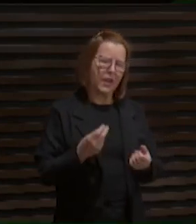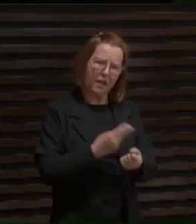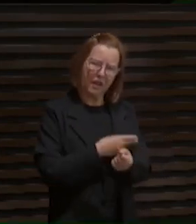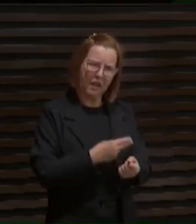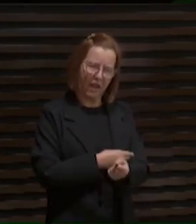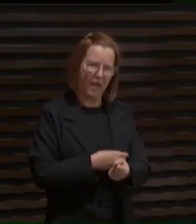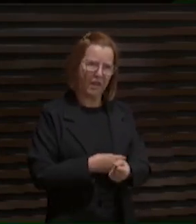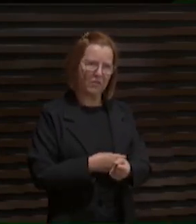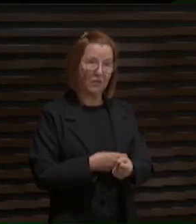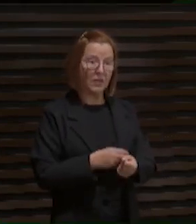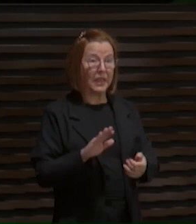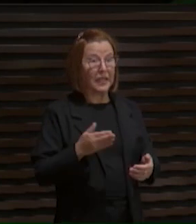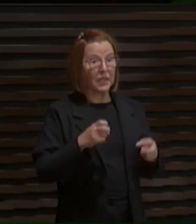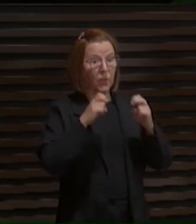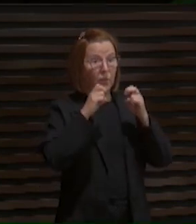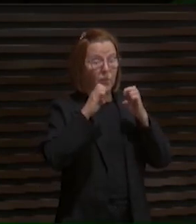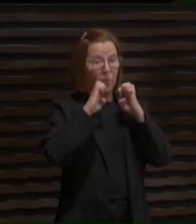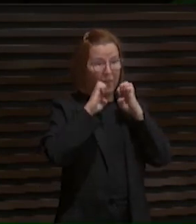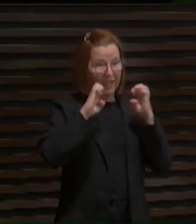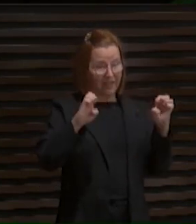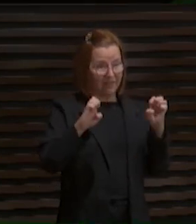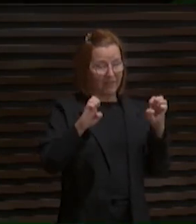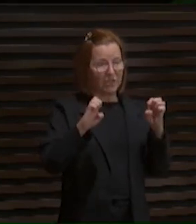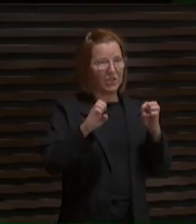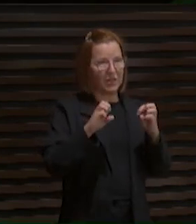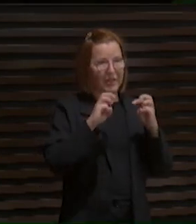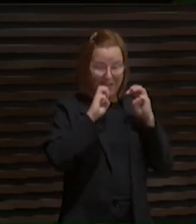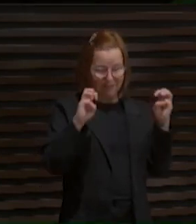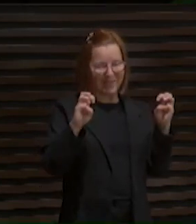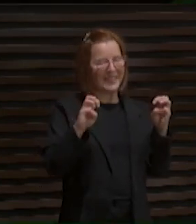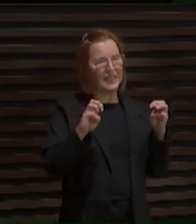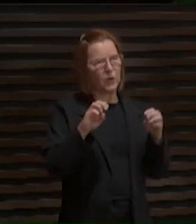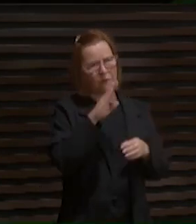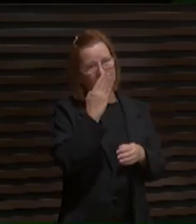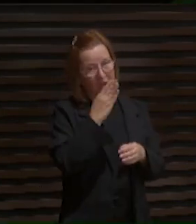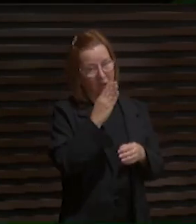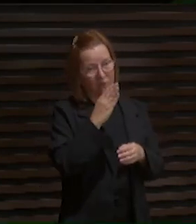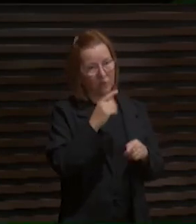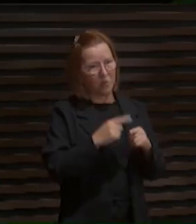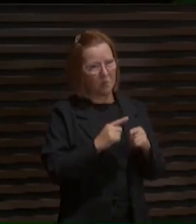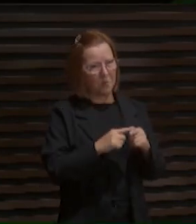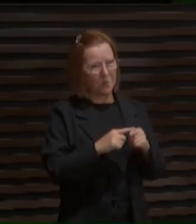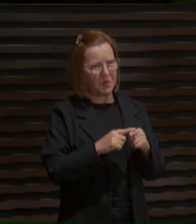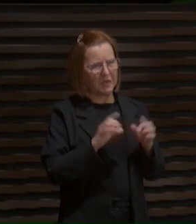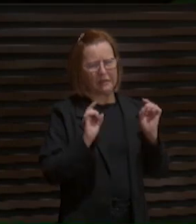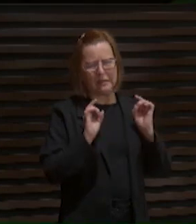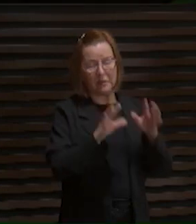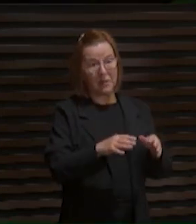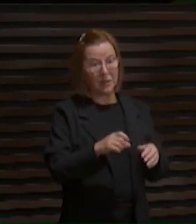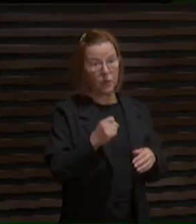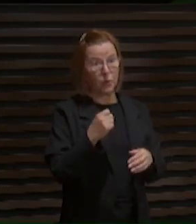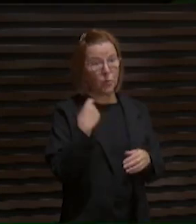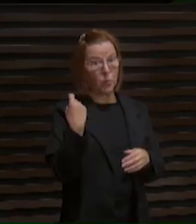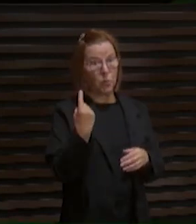lemos, é um evangelho que nega o nosso único, soberano e Senhor, Jesus Cristo.